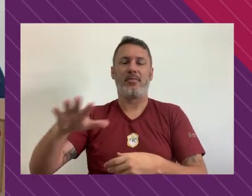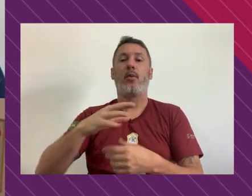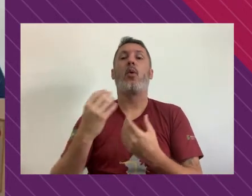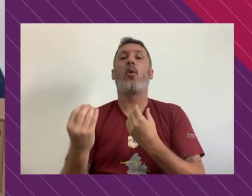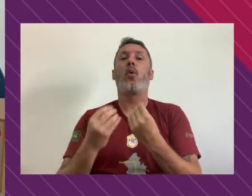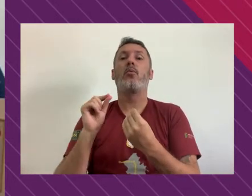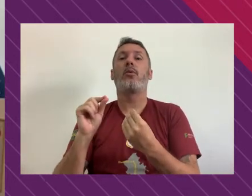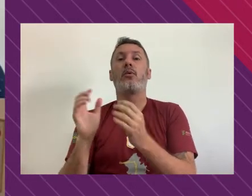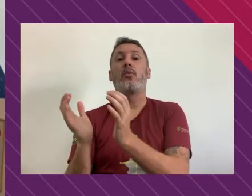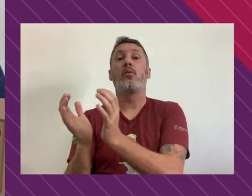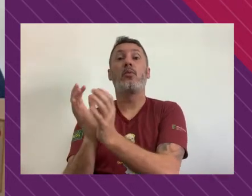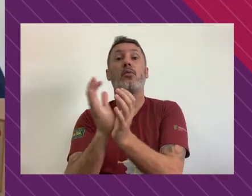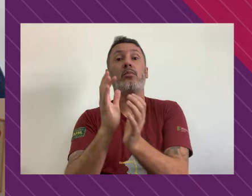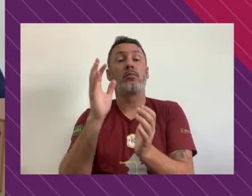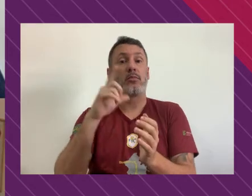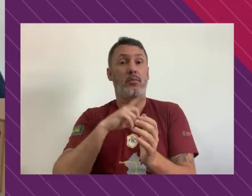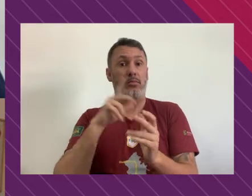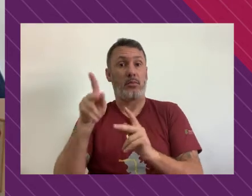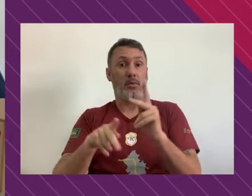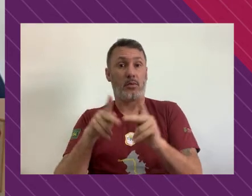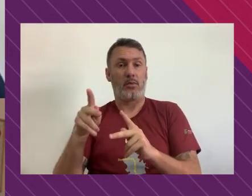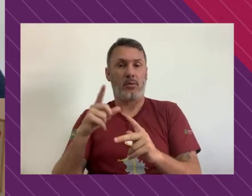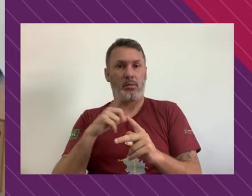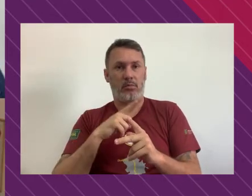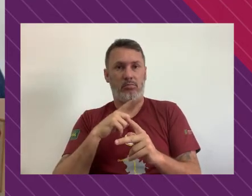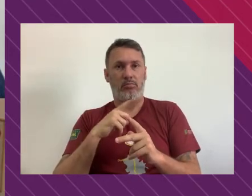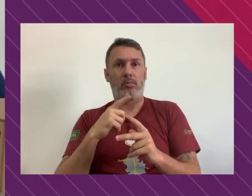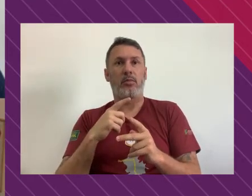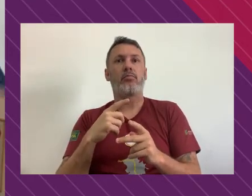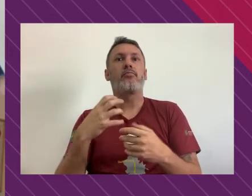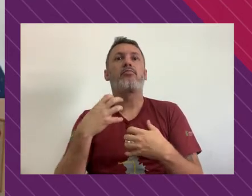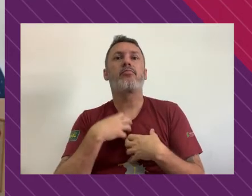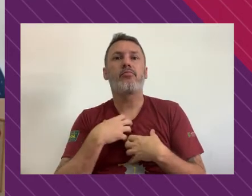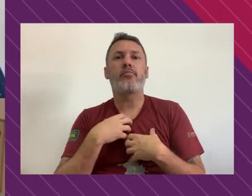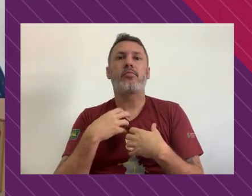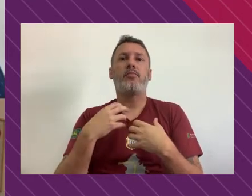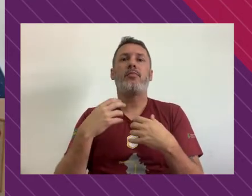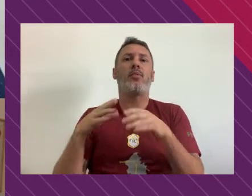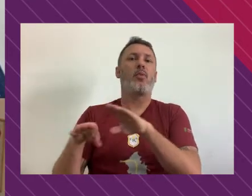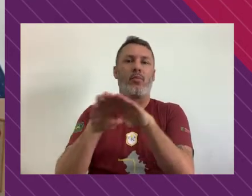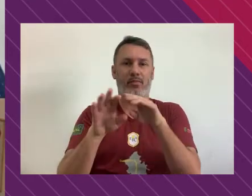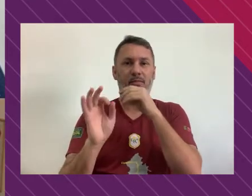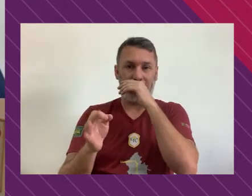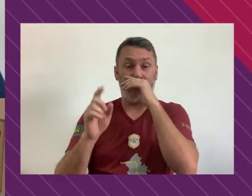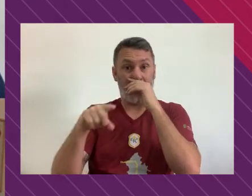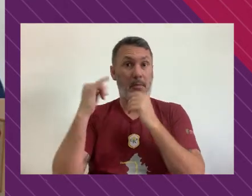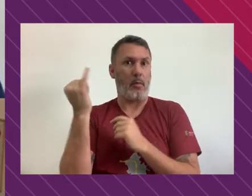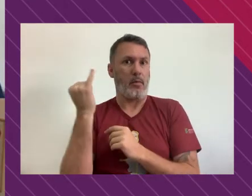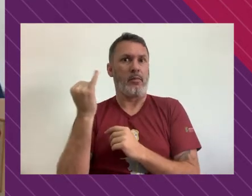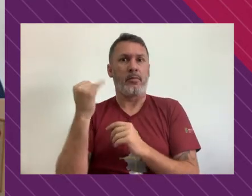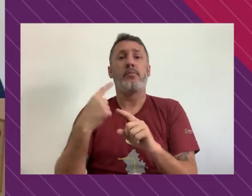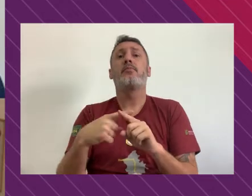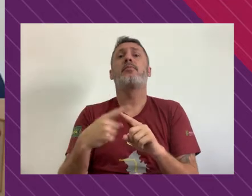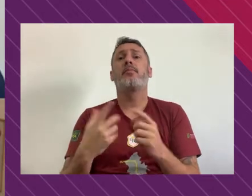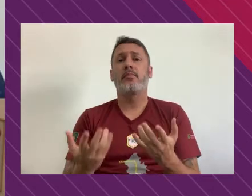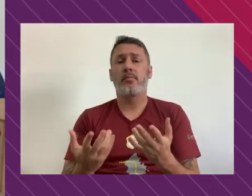coletivo de pessoas que formam uma organização, como que elas se comportam coletivamente. Isso é muito importante porque a gente sabe